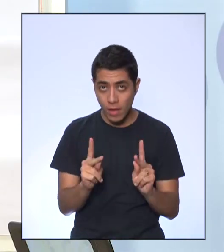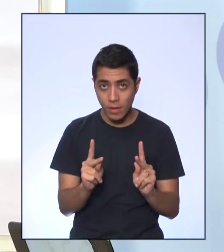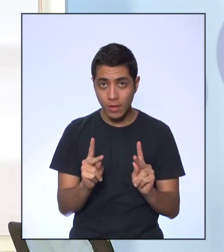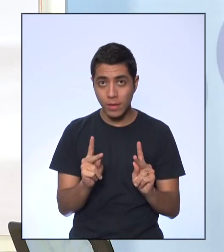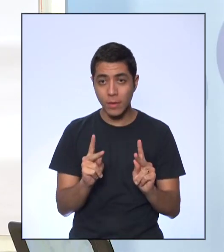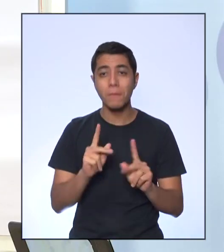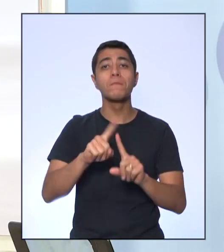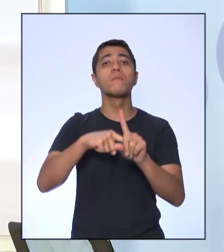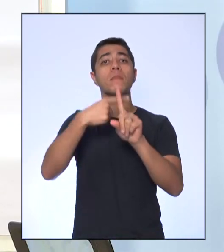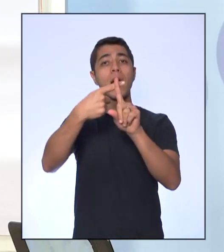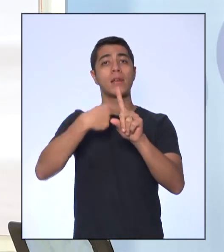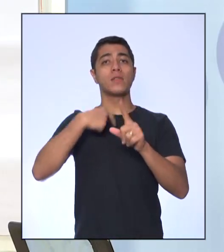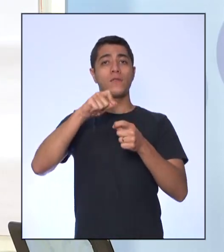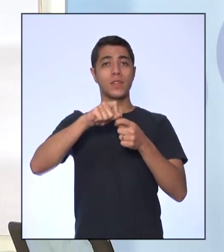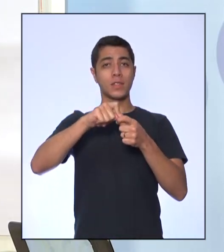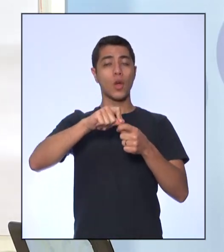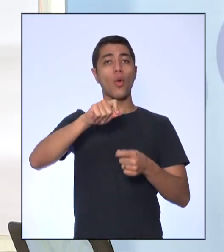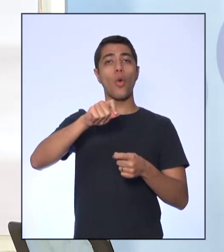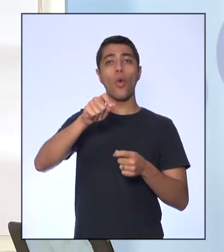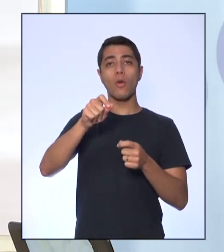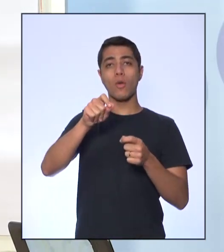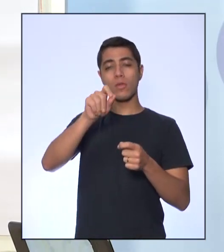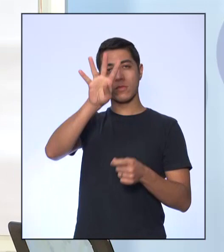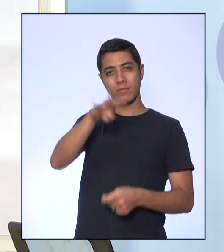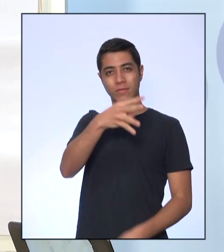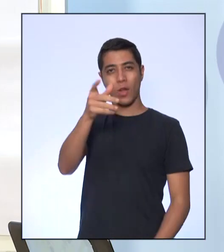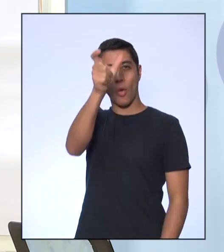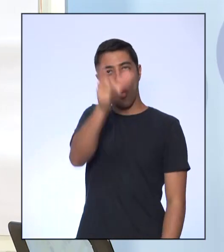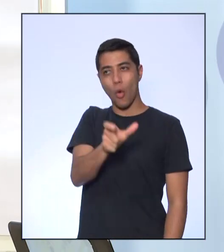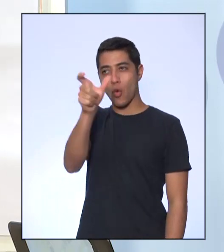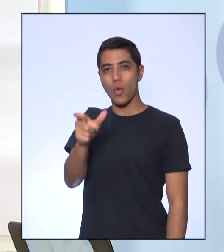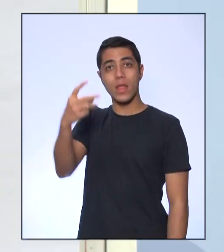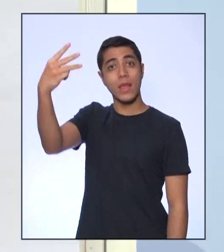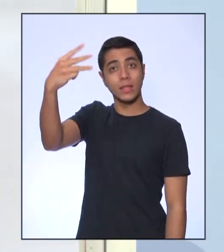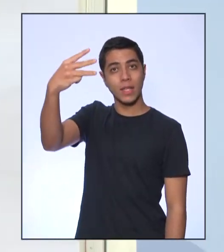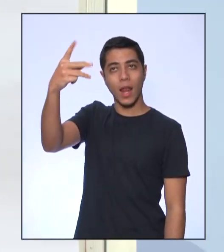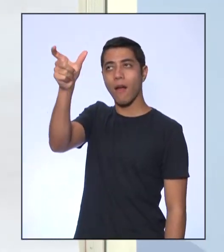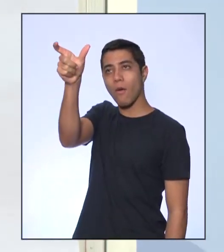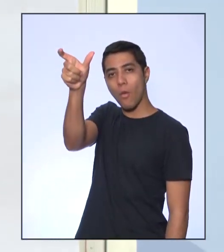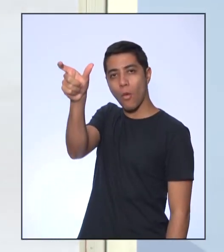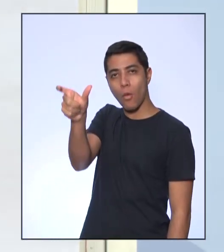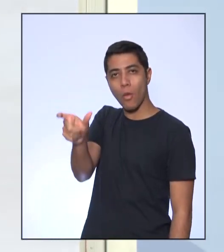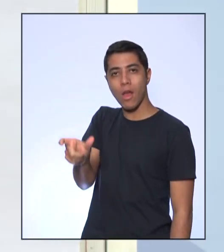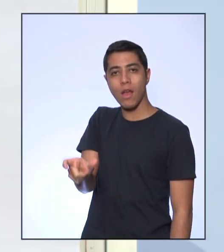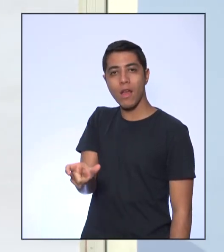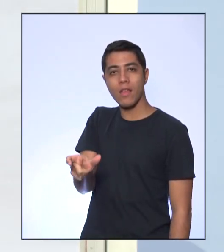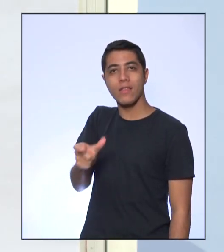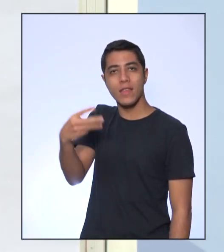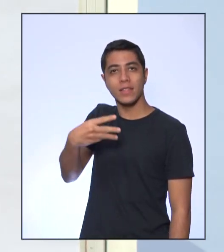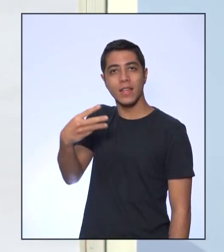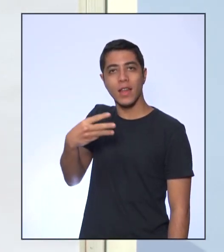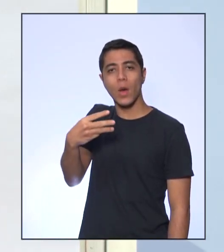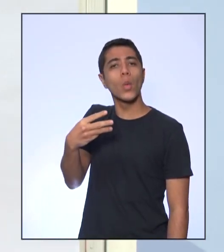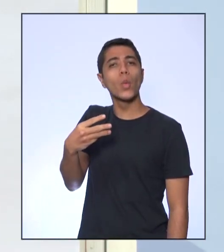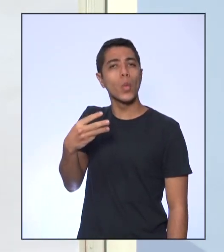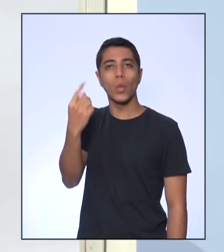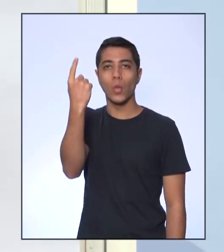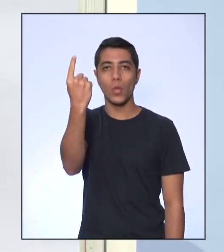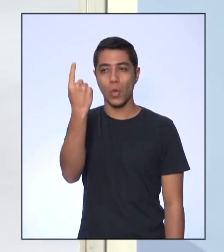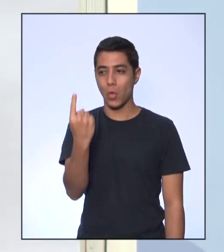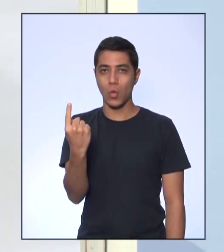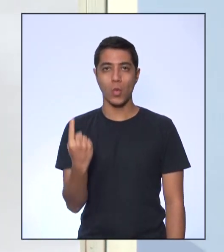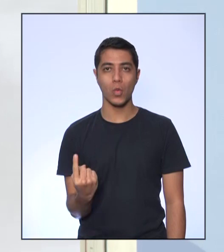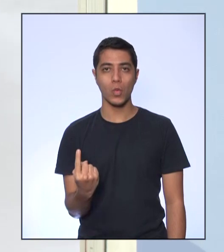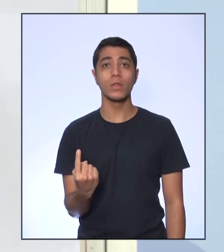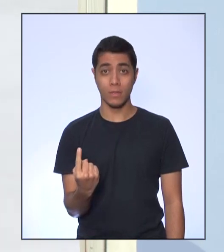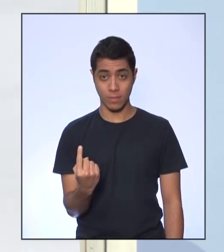coluna. Como é uma matriz de 3 por 3, eu montei uma terceira coluna aqui. Beleza. Esse